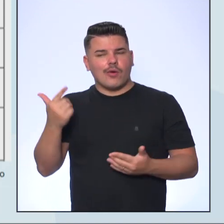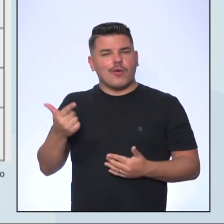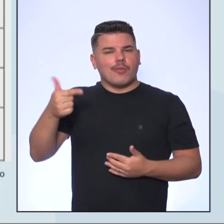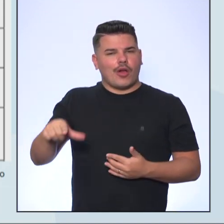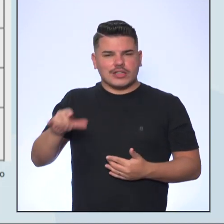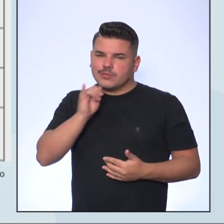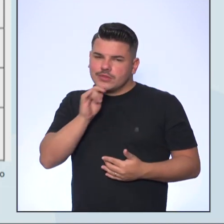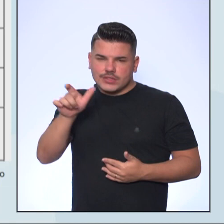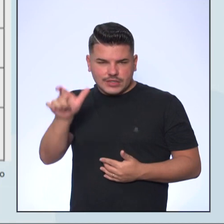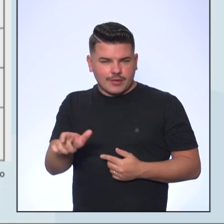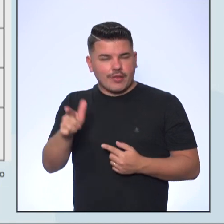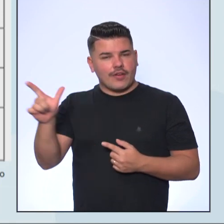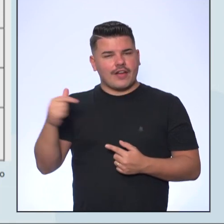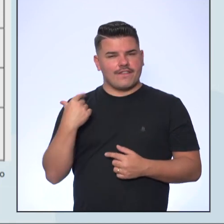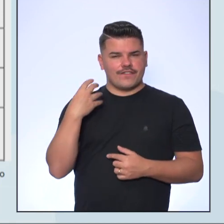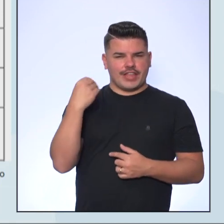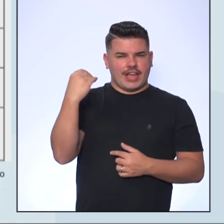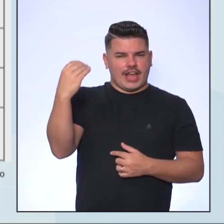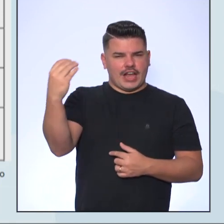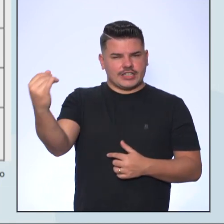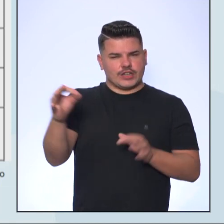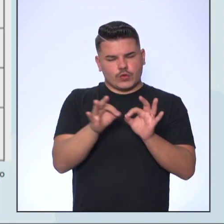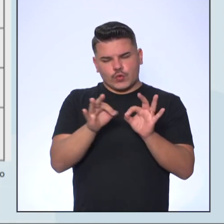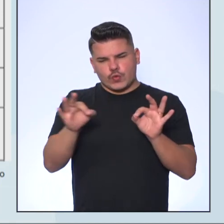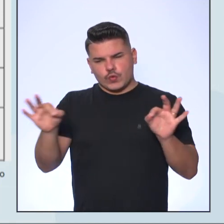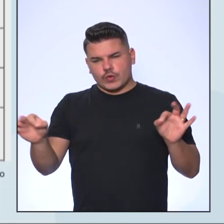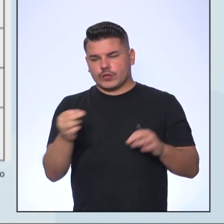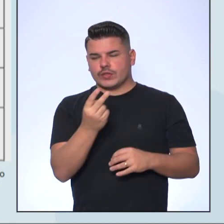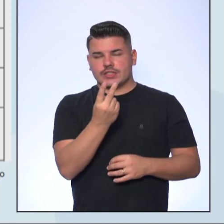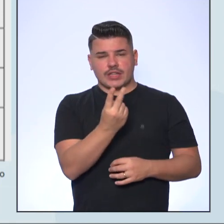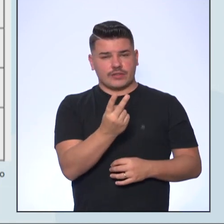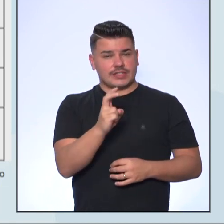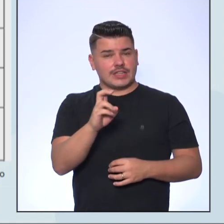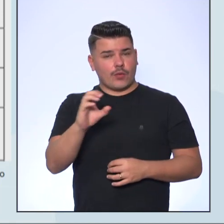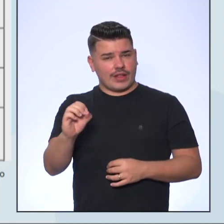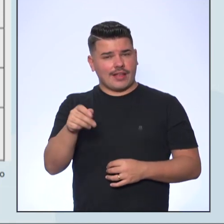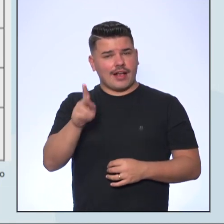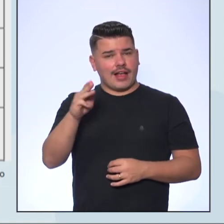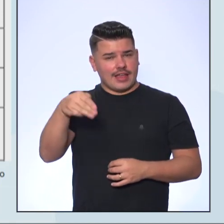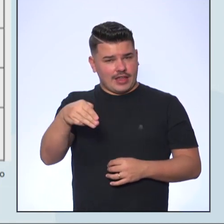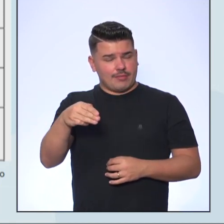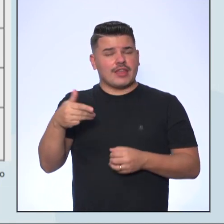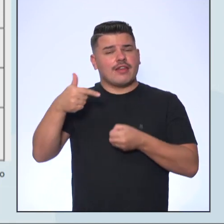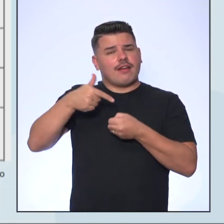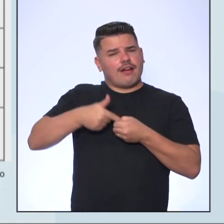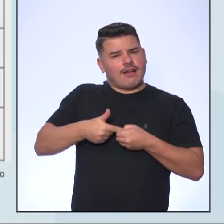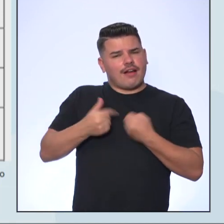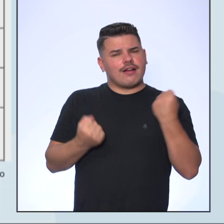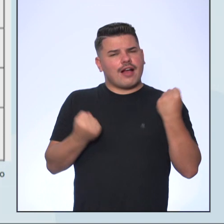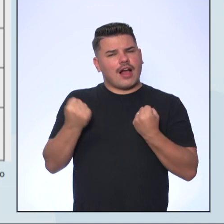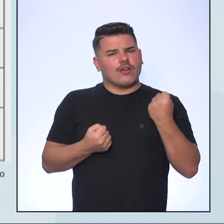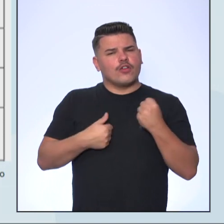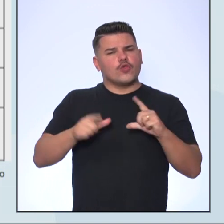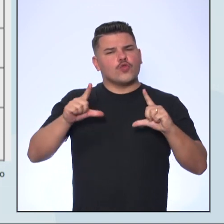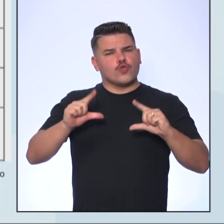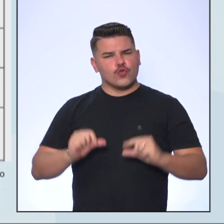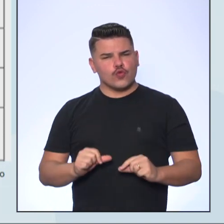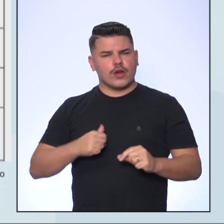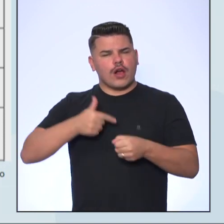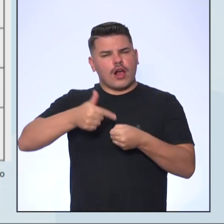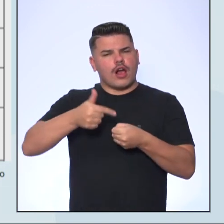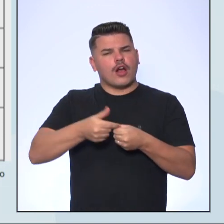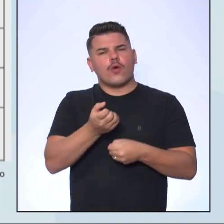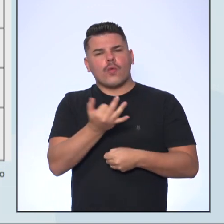era 250 quilômetros. Quanto o veículo gasta com 50 litros de etanol? Então, 250